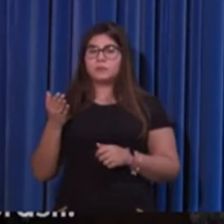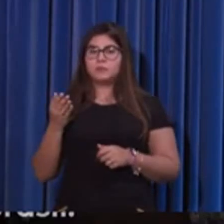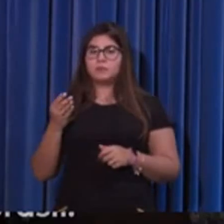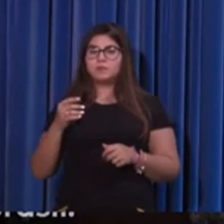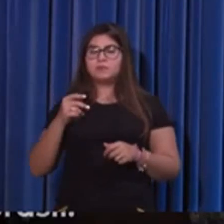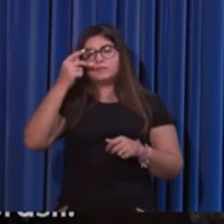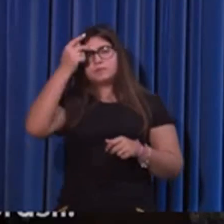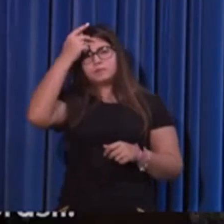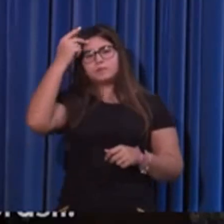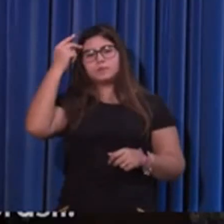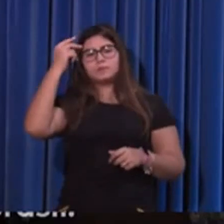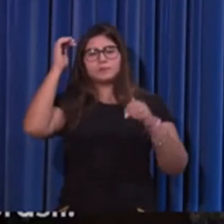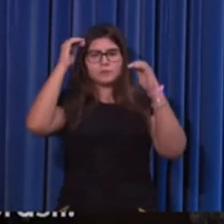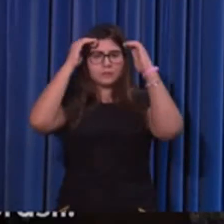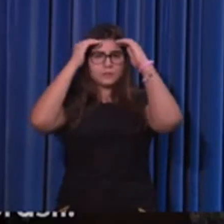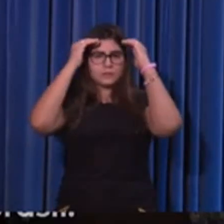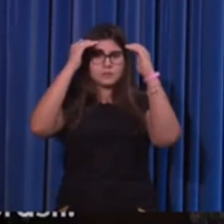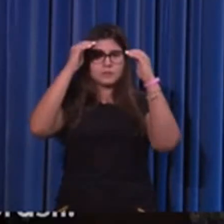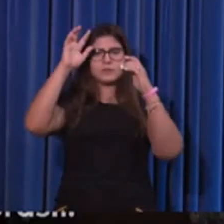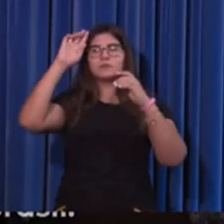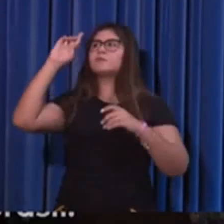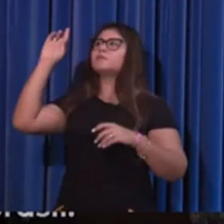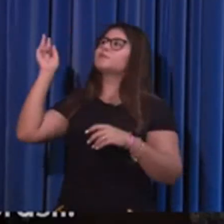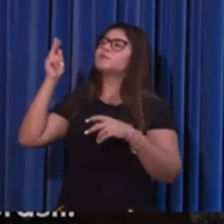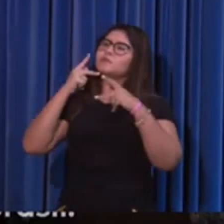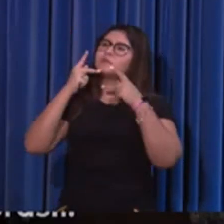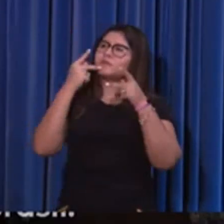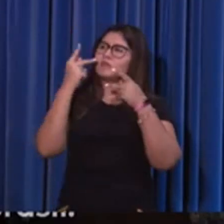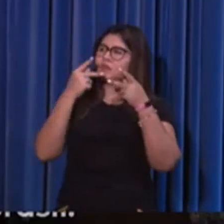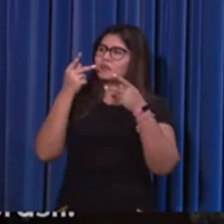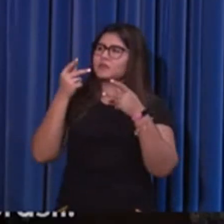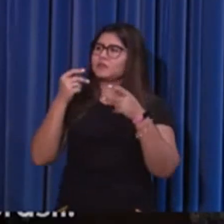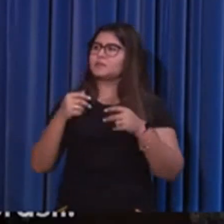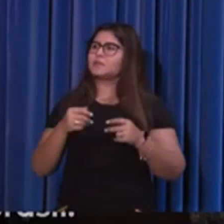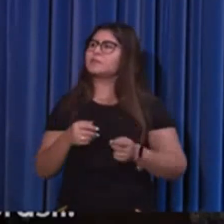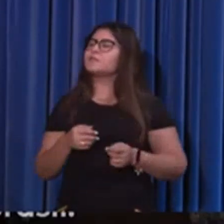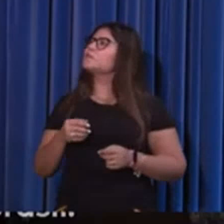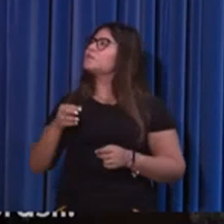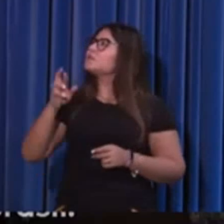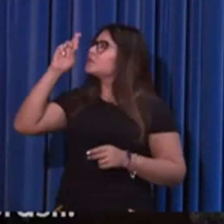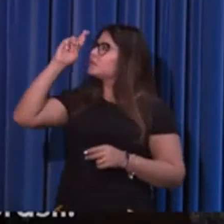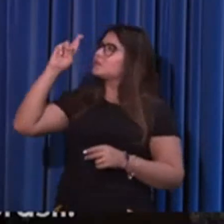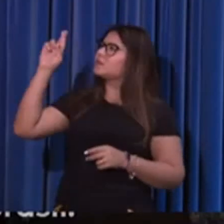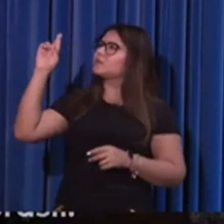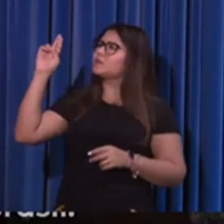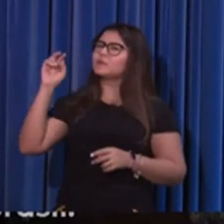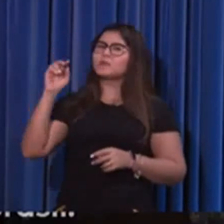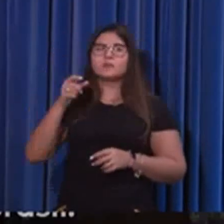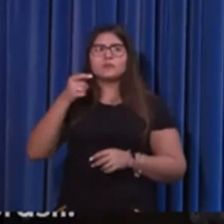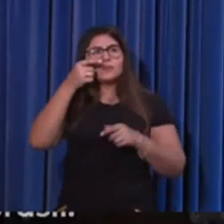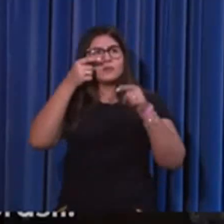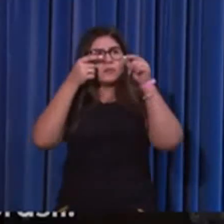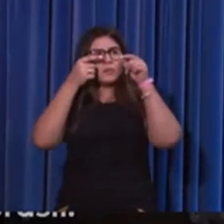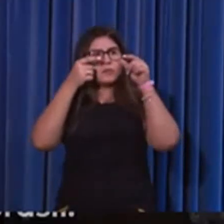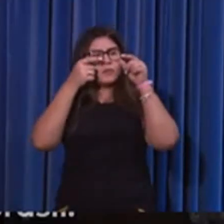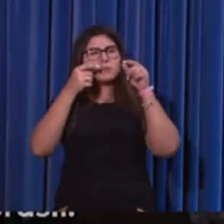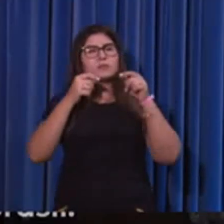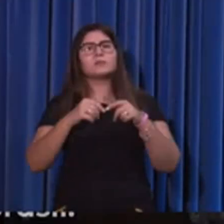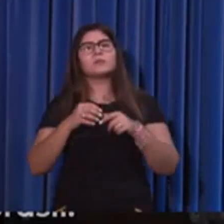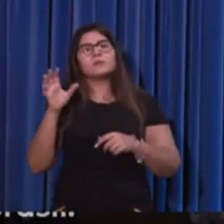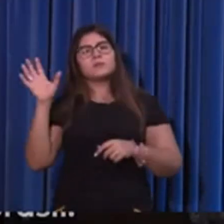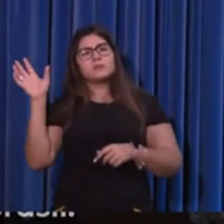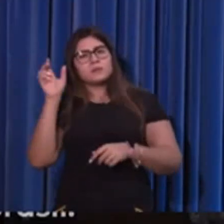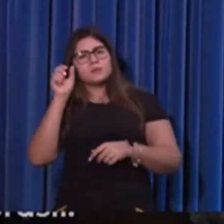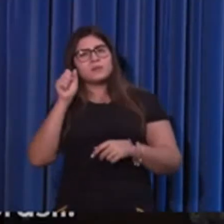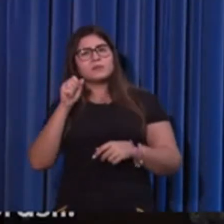Senhor falavam uns aos outros. O Senhor atentava e ouvia. Havia um memorial escrito diante